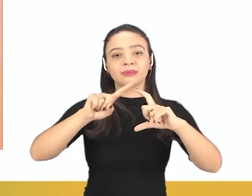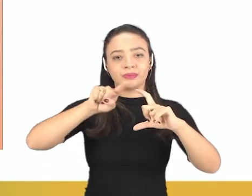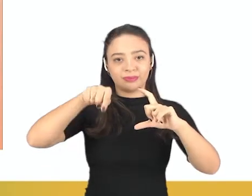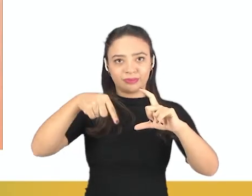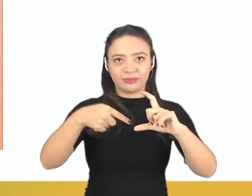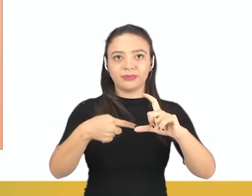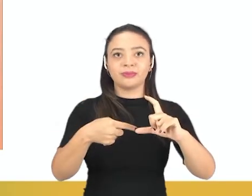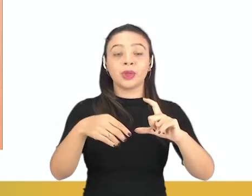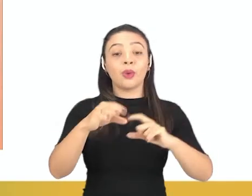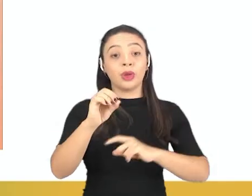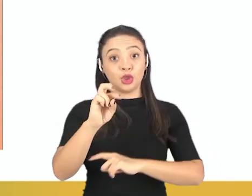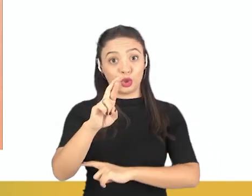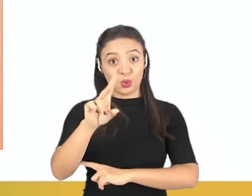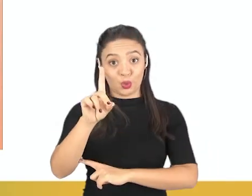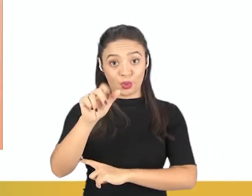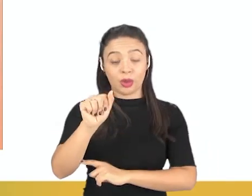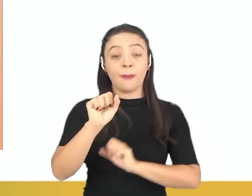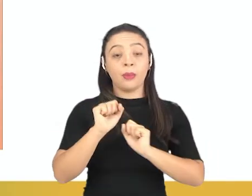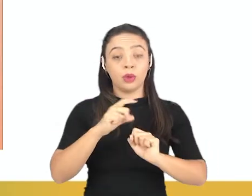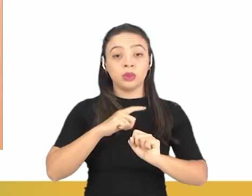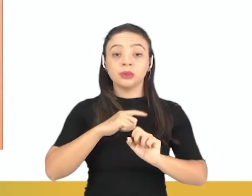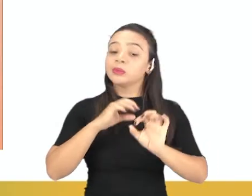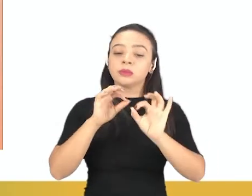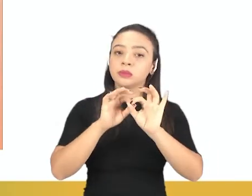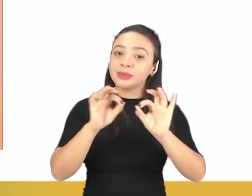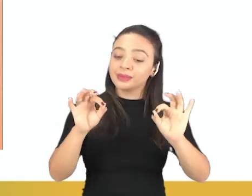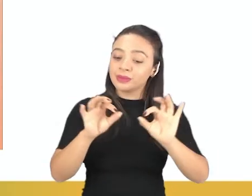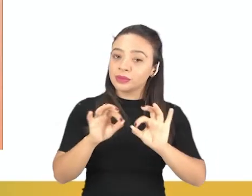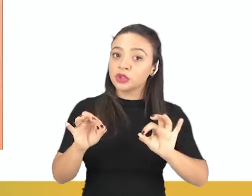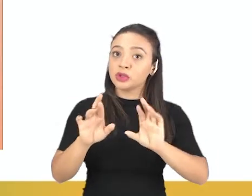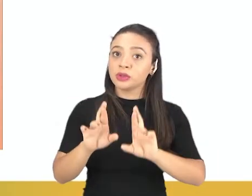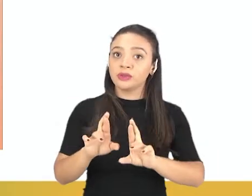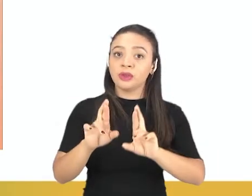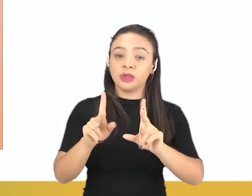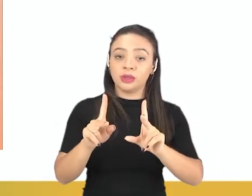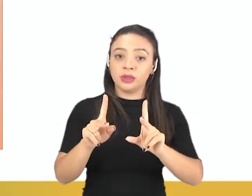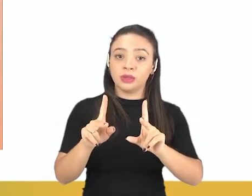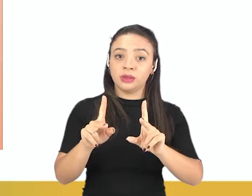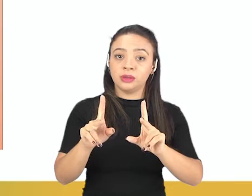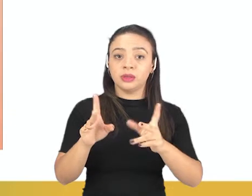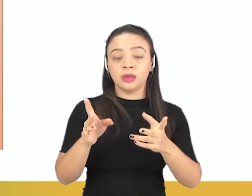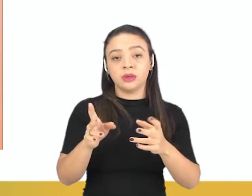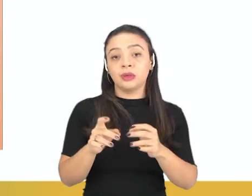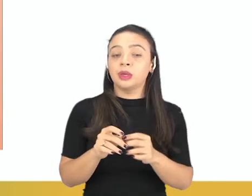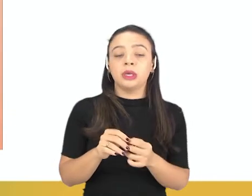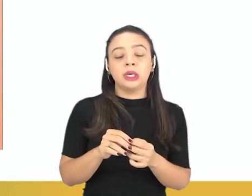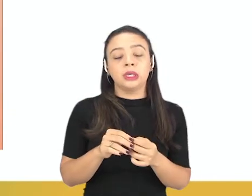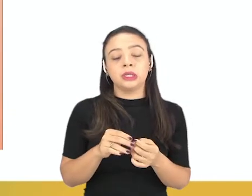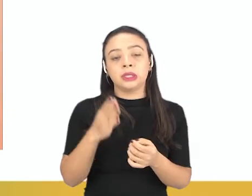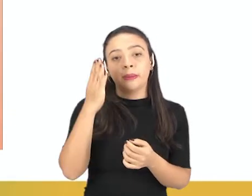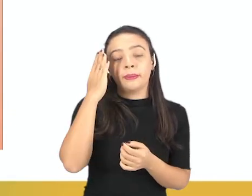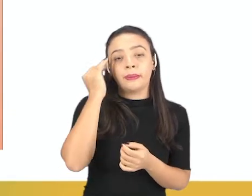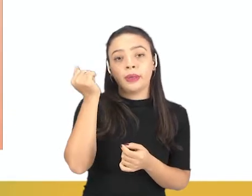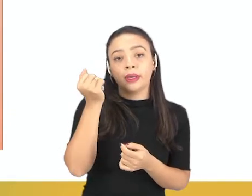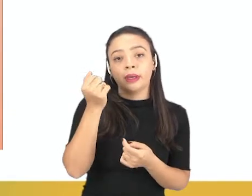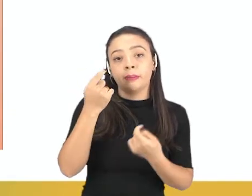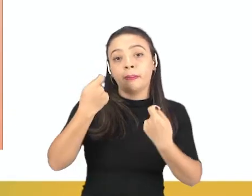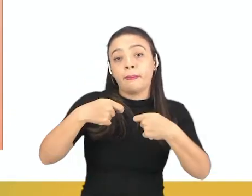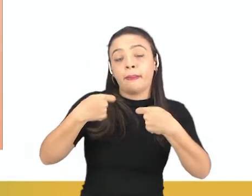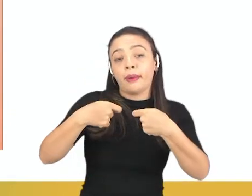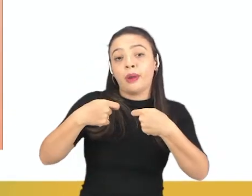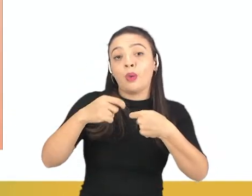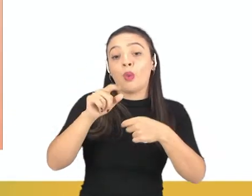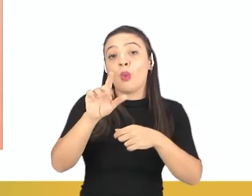essas cordas podem ter medidas de tamanho diferentes dependendo dos pontos que eu escolher qual